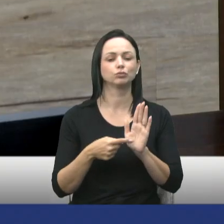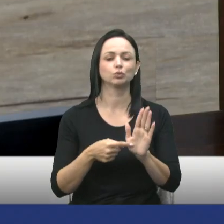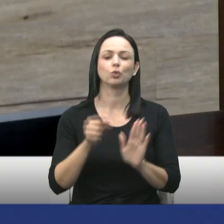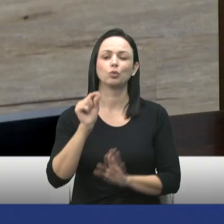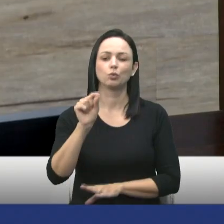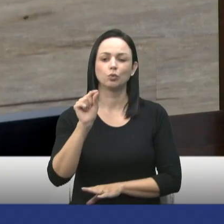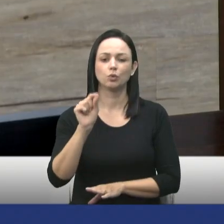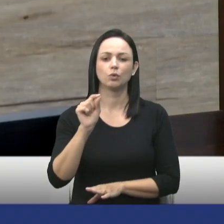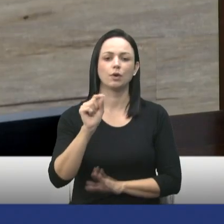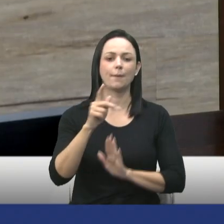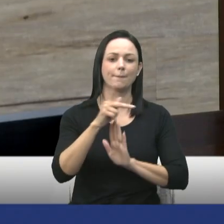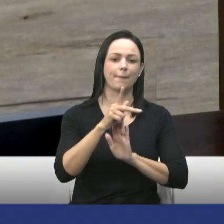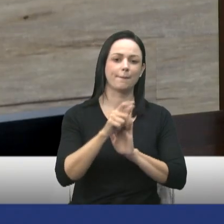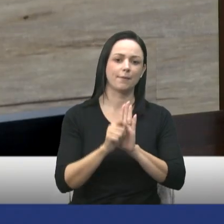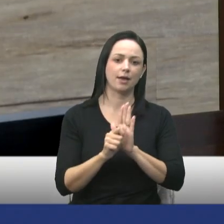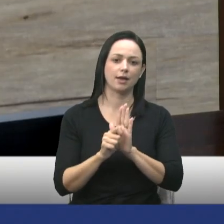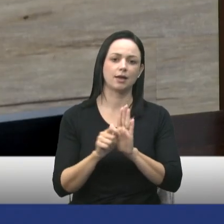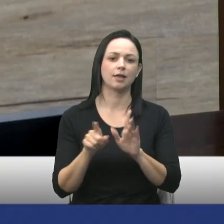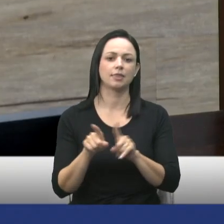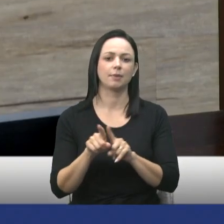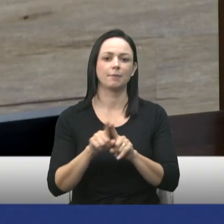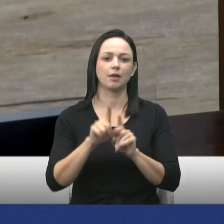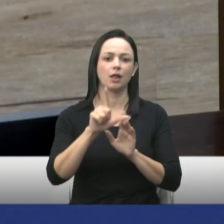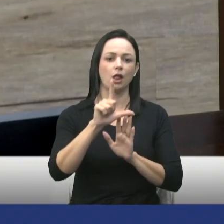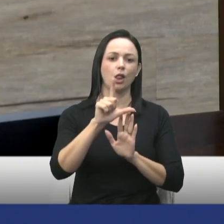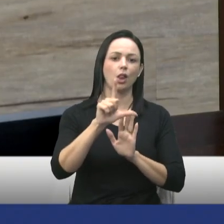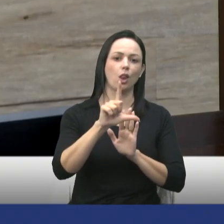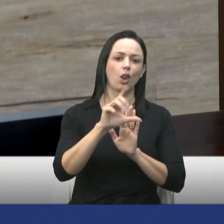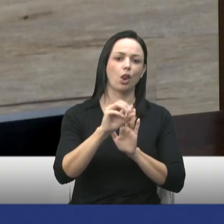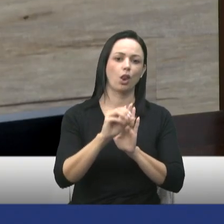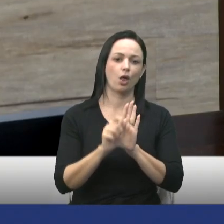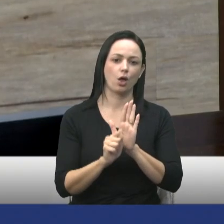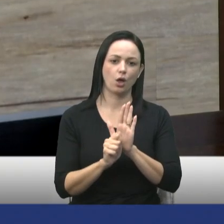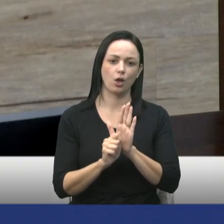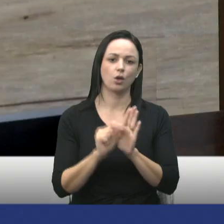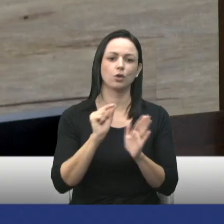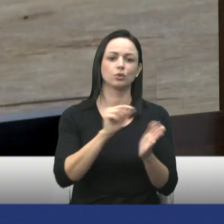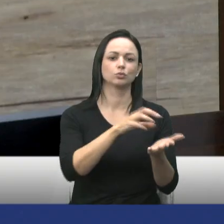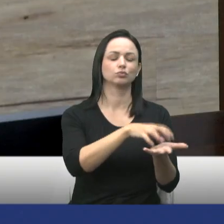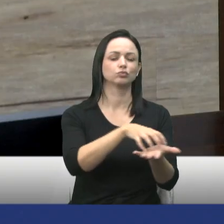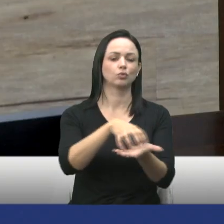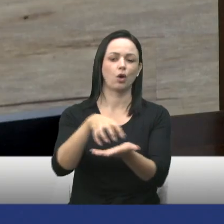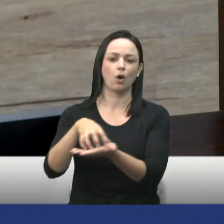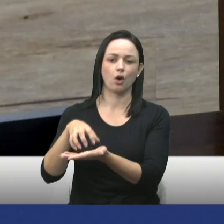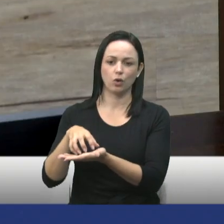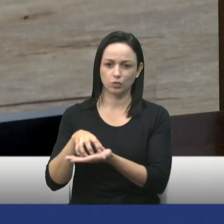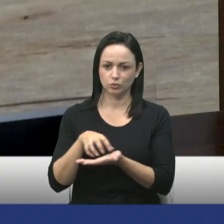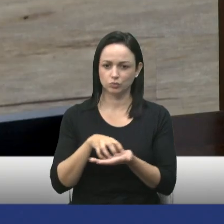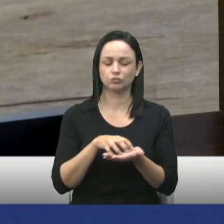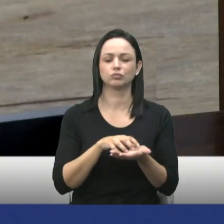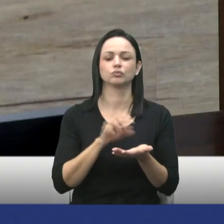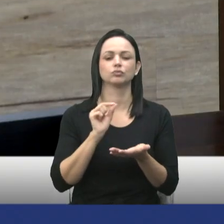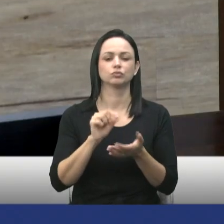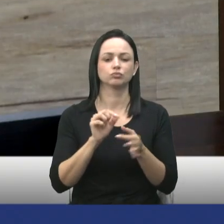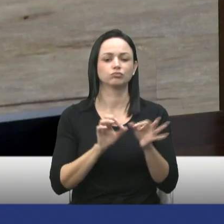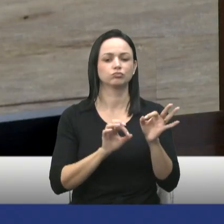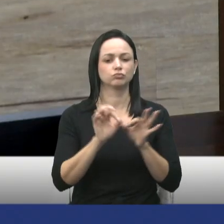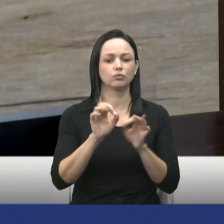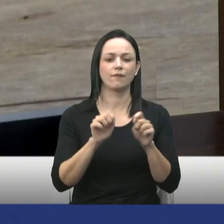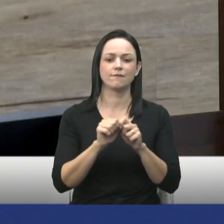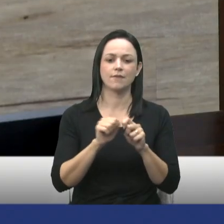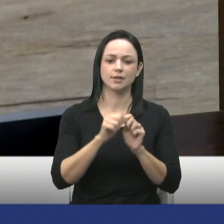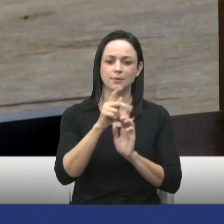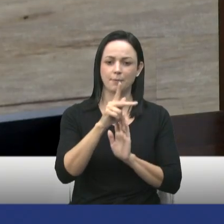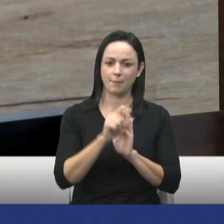PPA. Vamos falar também da LOA, dos órgãos que constituem a formação do PPA,